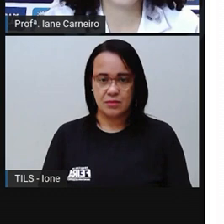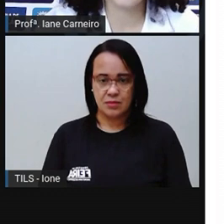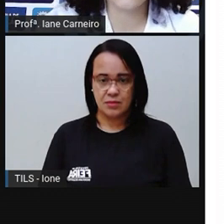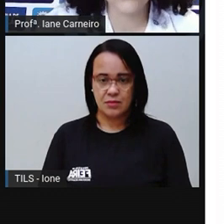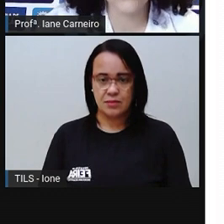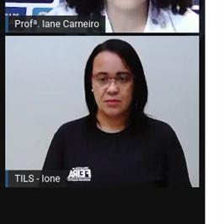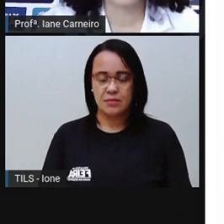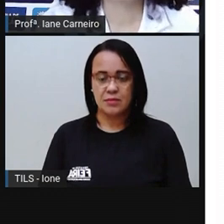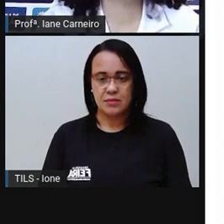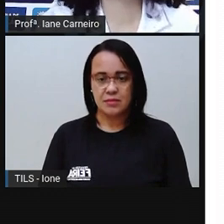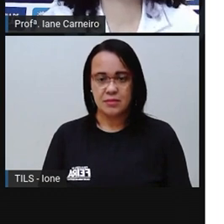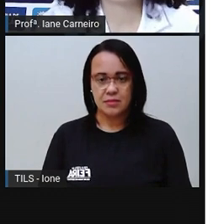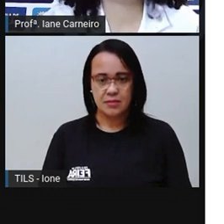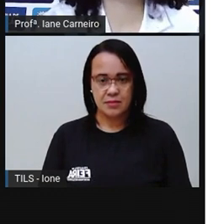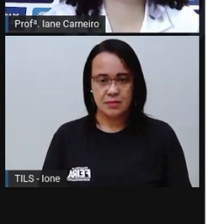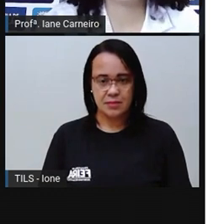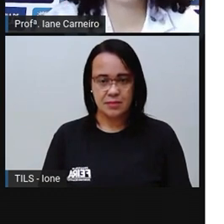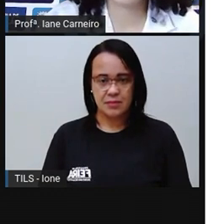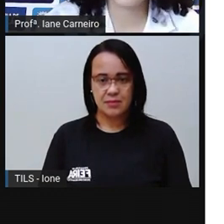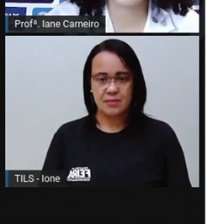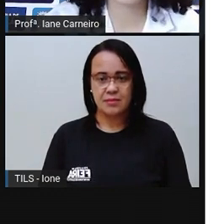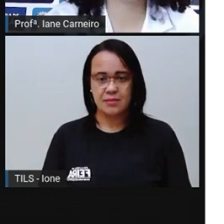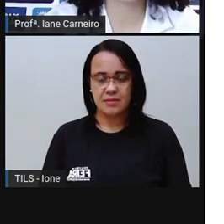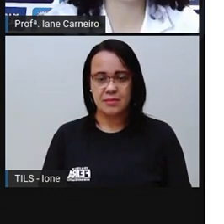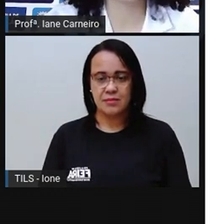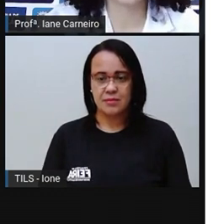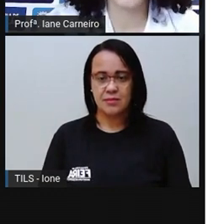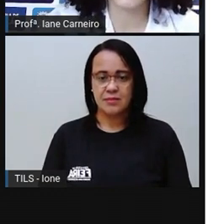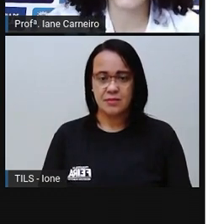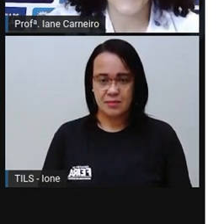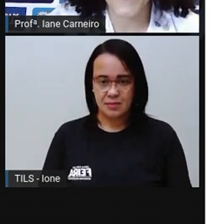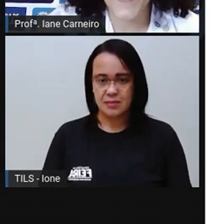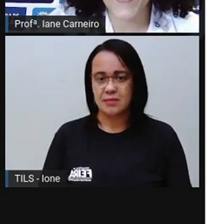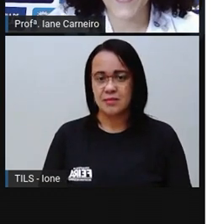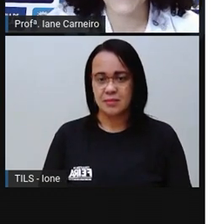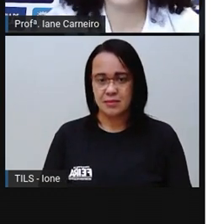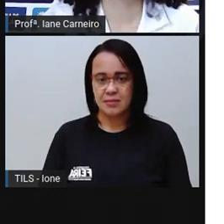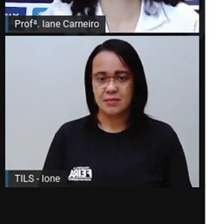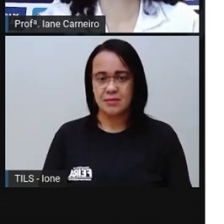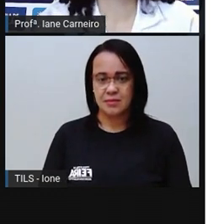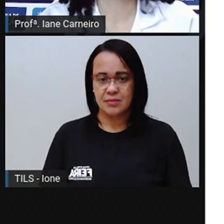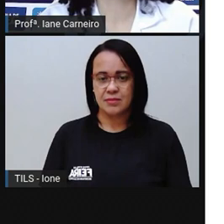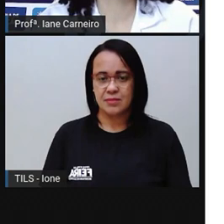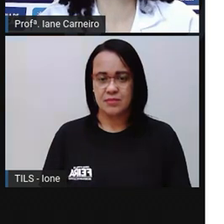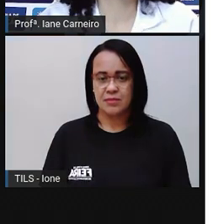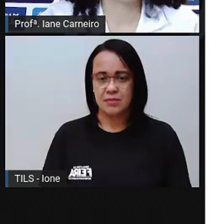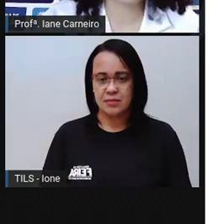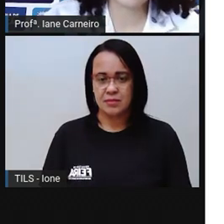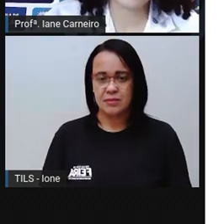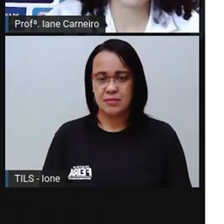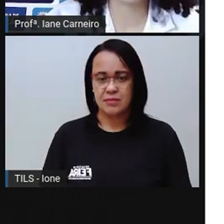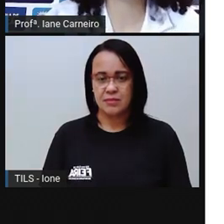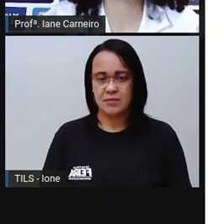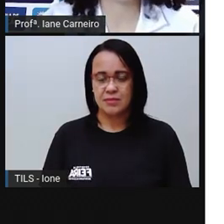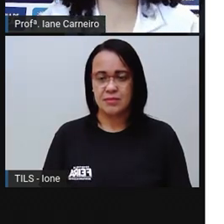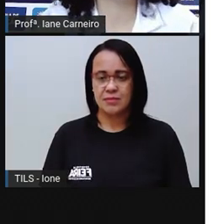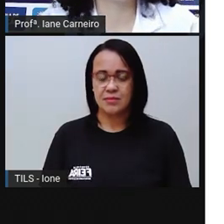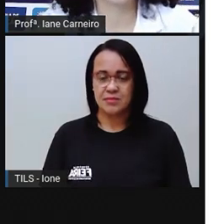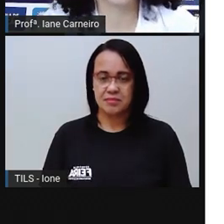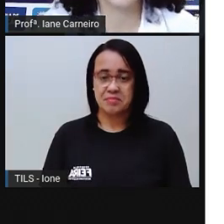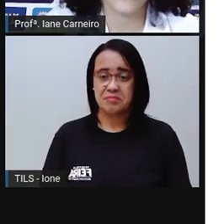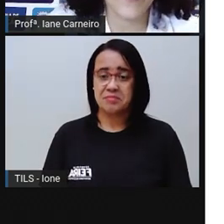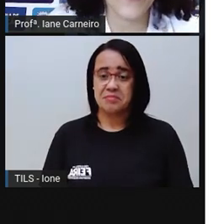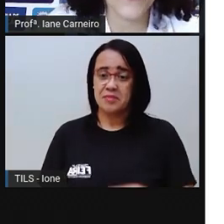foi tu. Puxa o rabo da pantera, quem saiu foi ela. tapa o furo do pneu, quem saiu